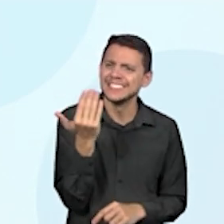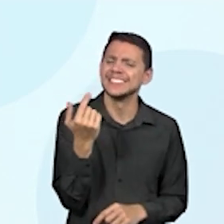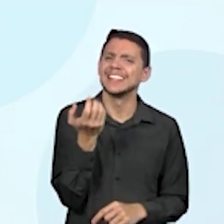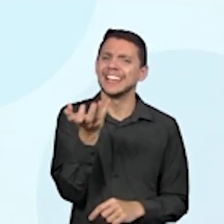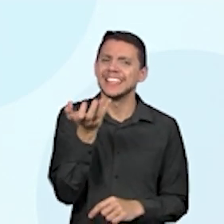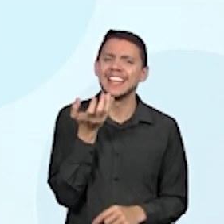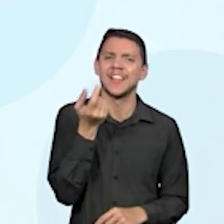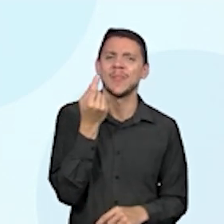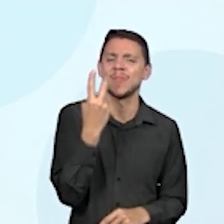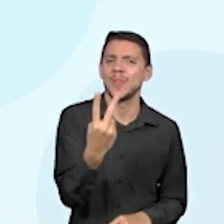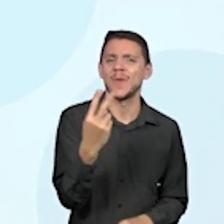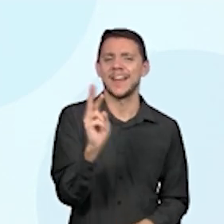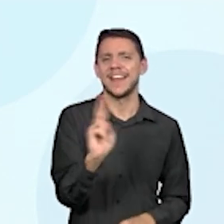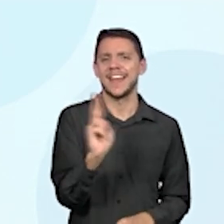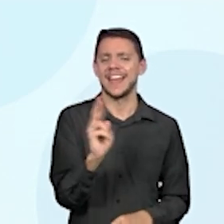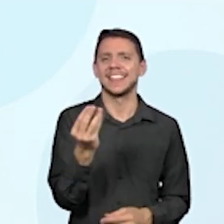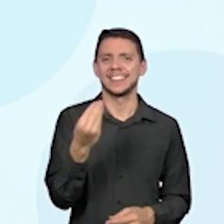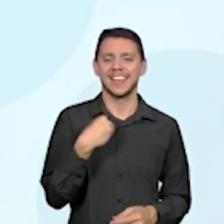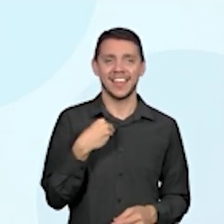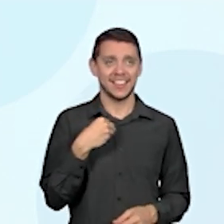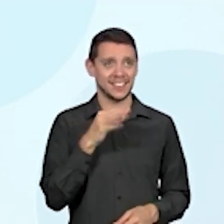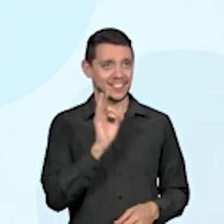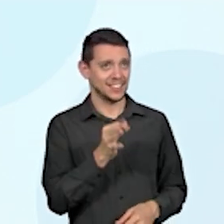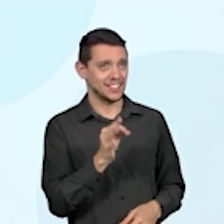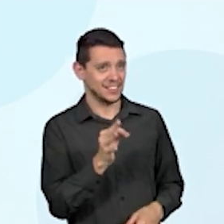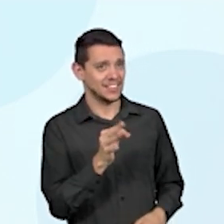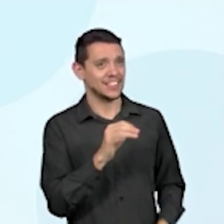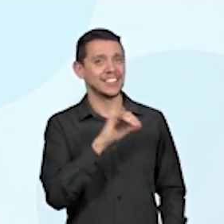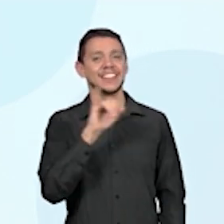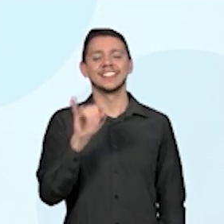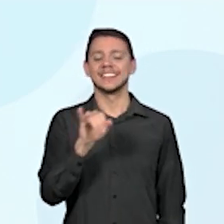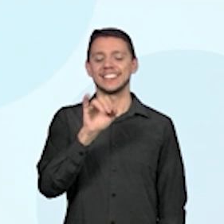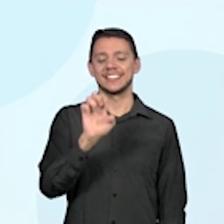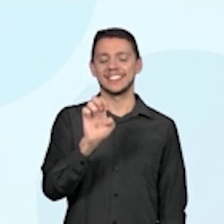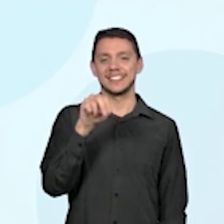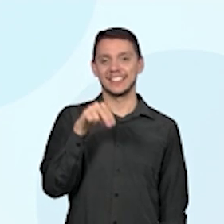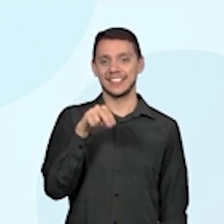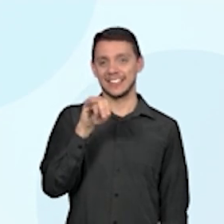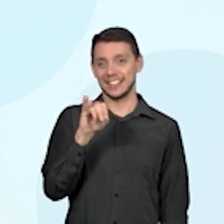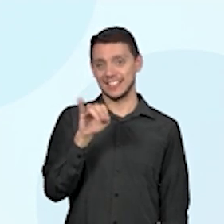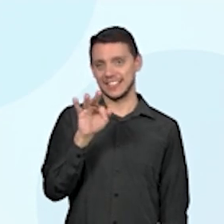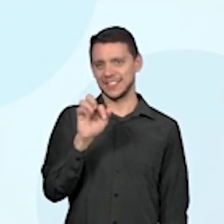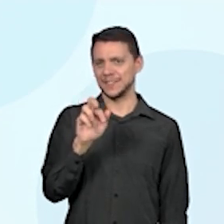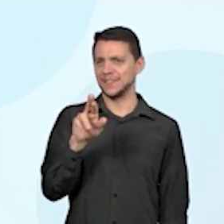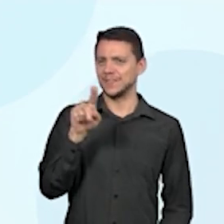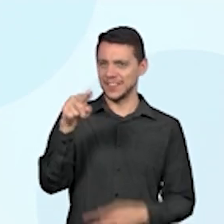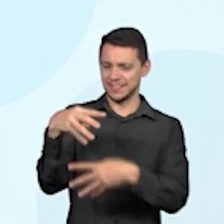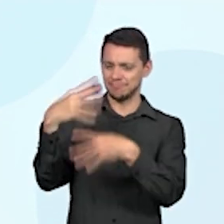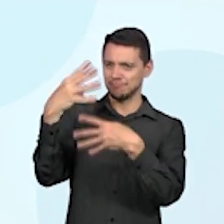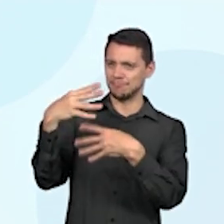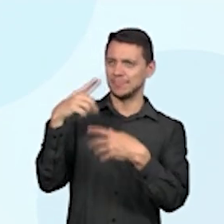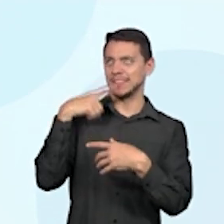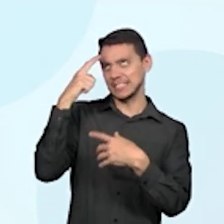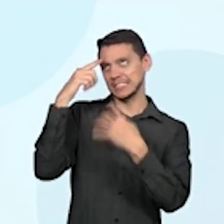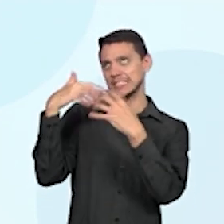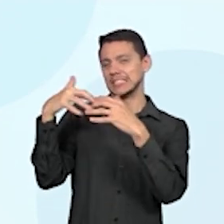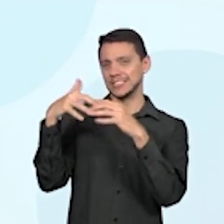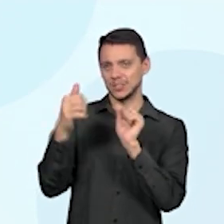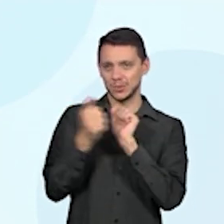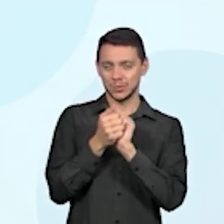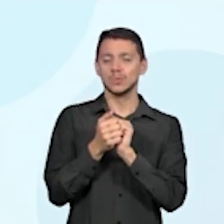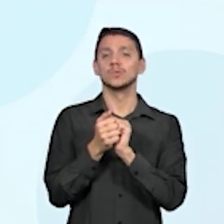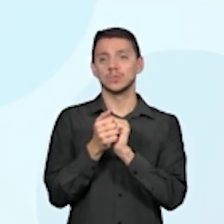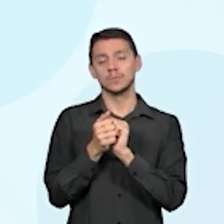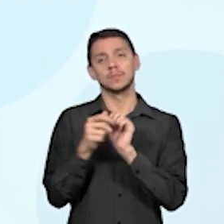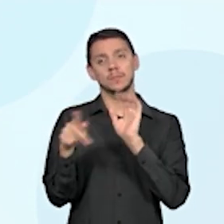Que ele estava pedindo, não é, Jennifer? Isso, a Jennifer também está pensando aqui conosco. Sim, o personagem que a professora